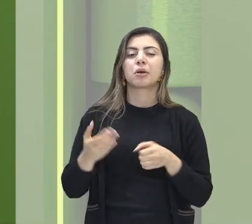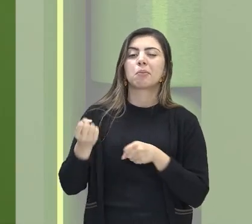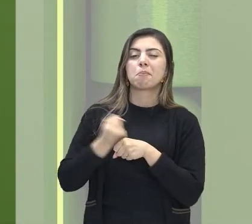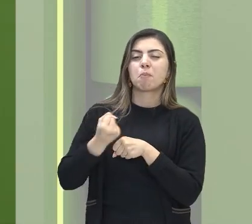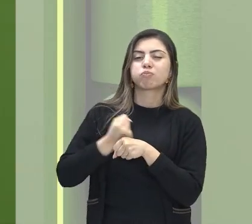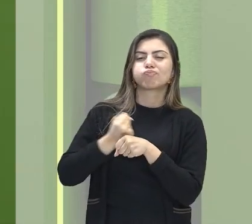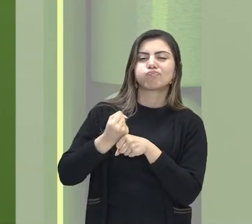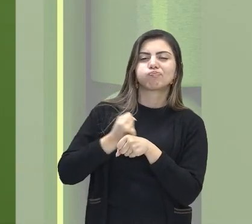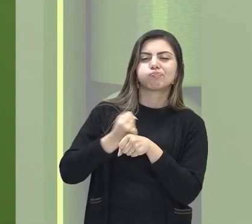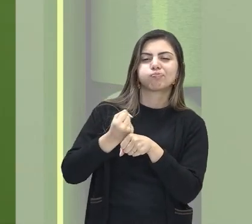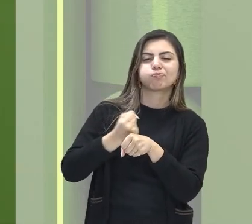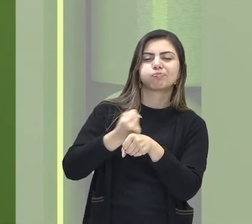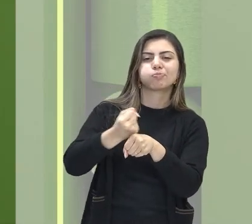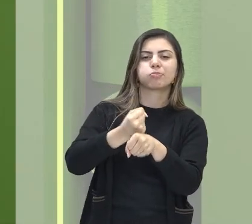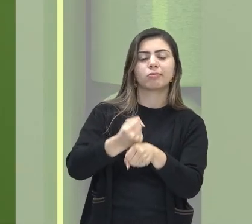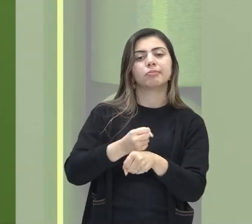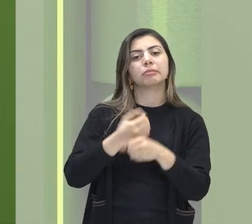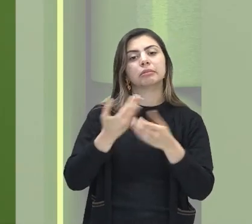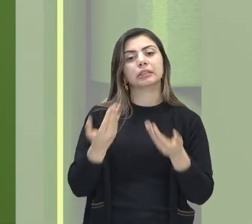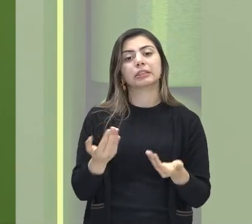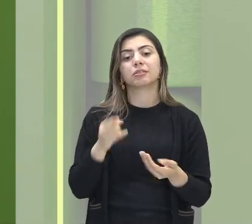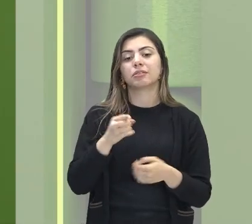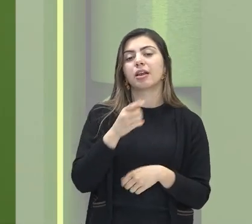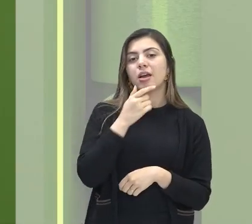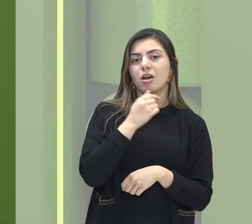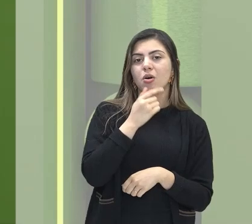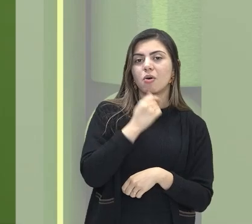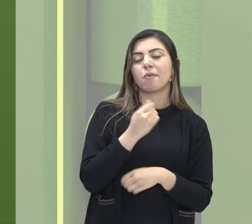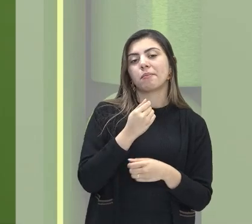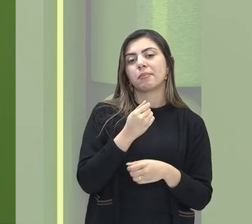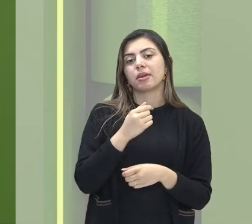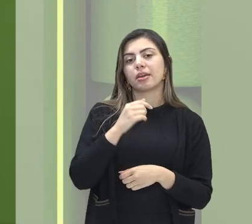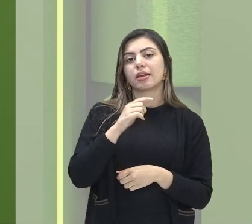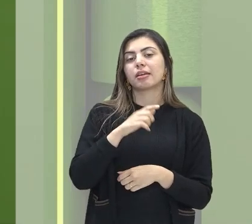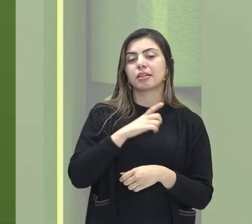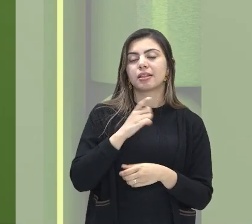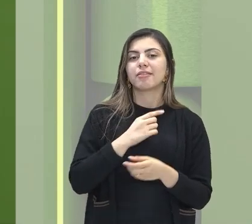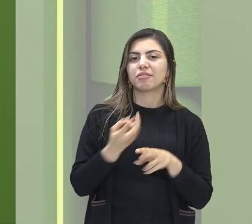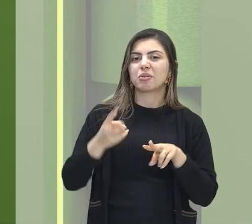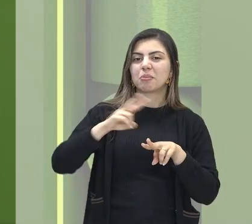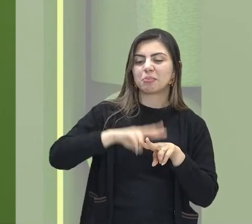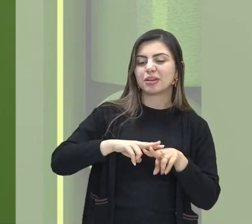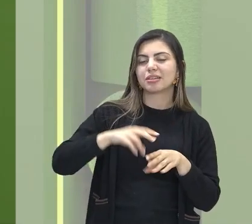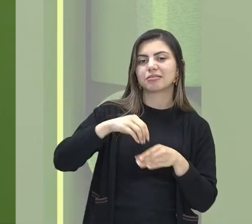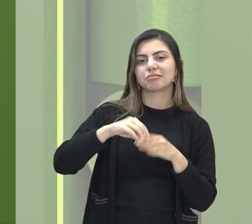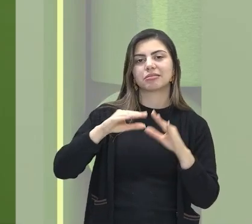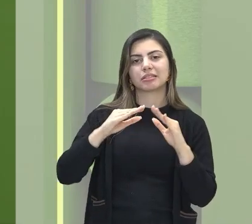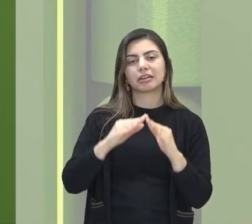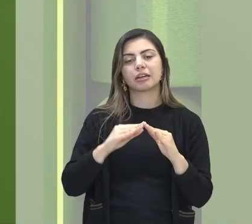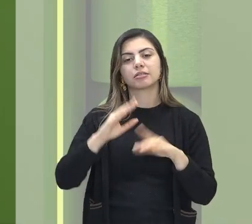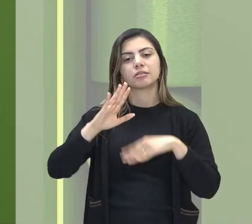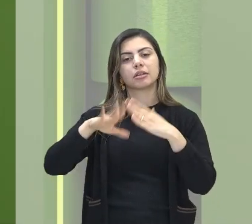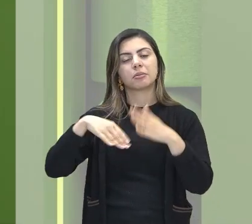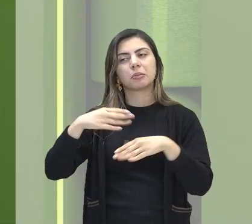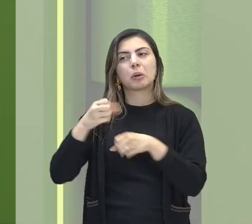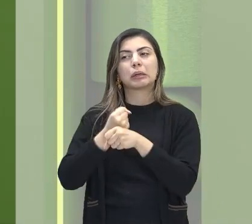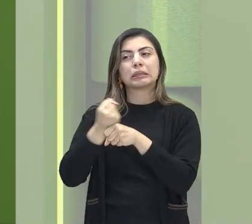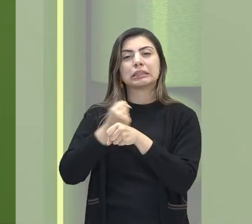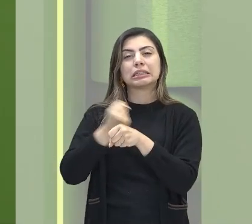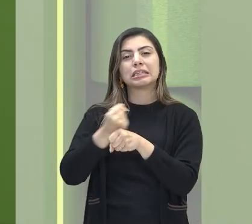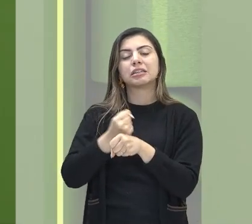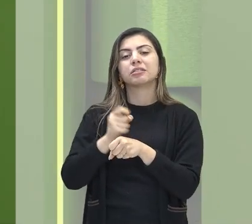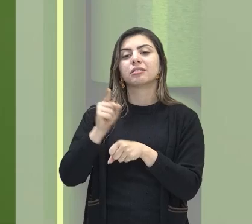depois, né, de ter condenado Galileu à prisão domiciliar, a Igreja se desculpa com